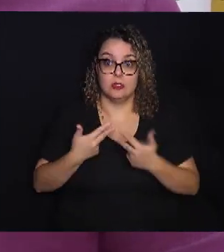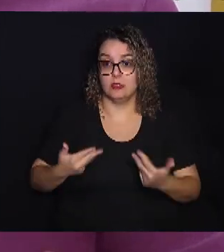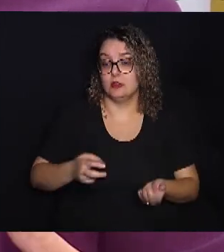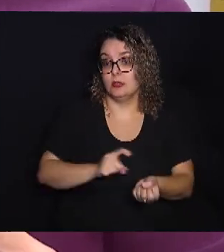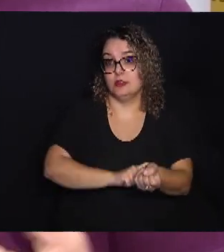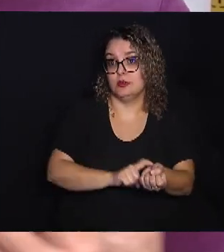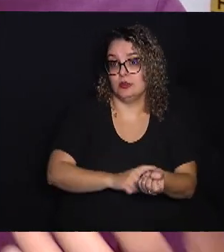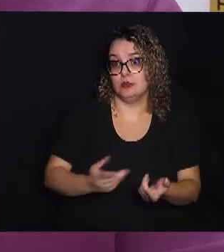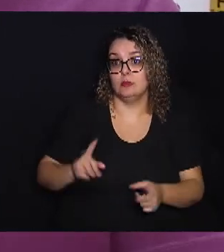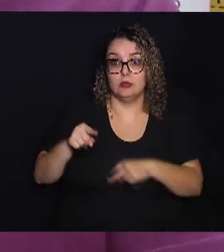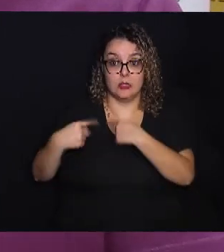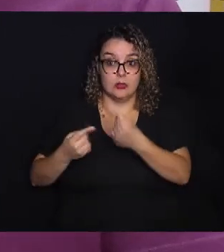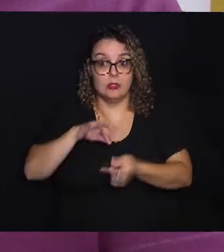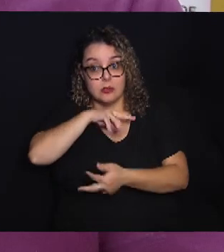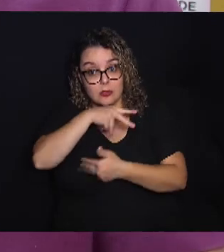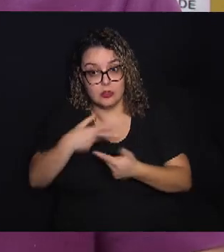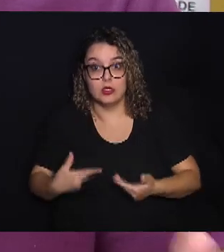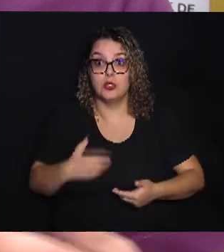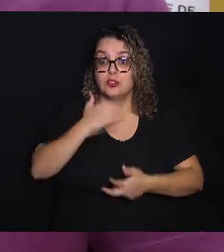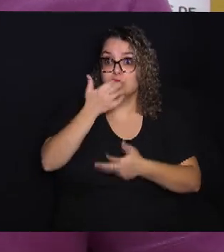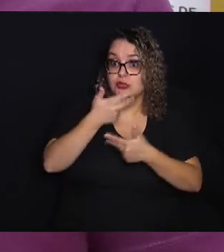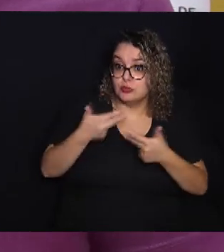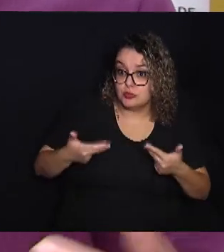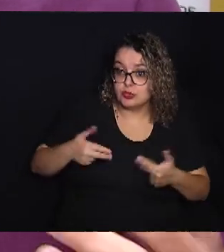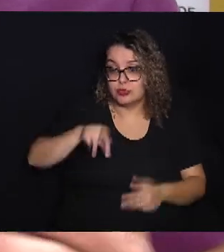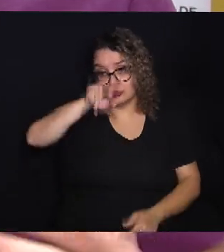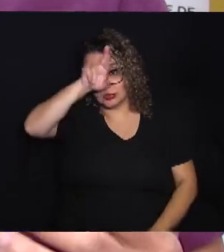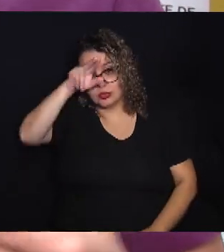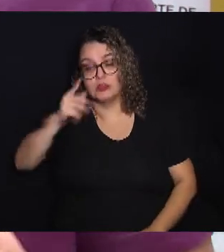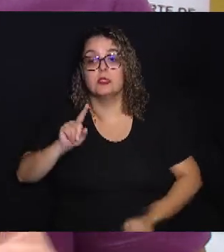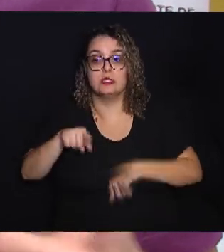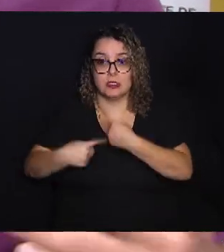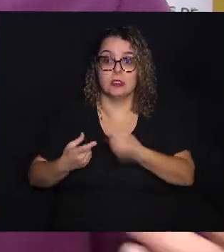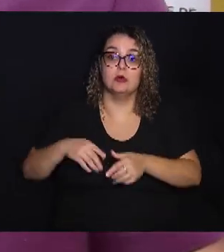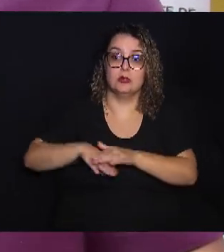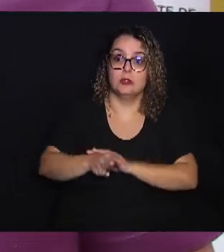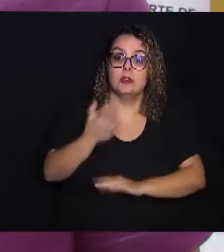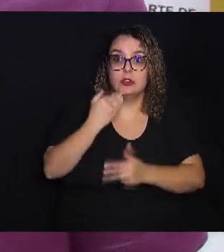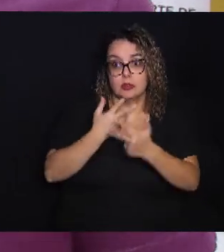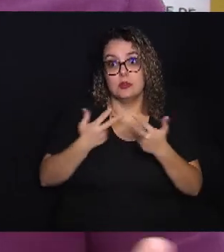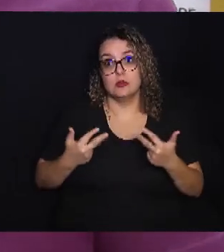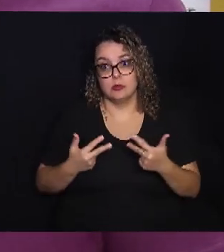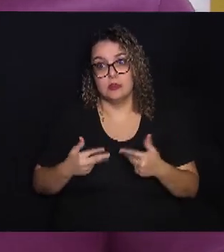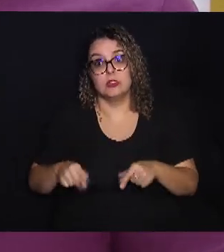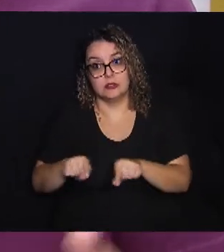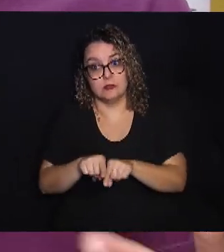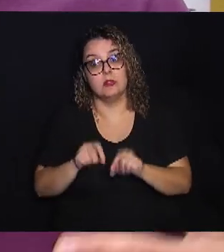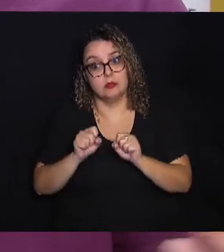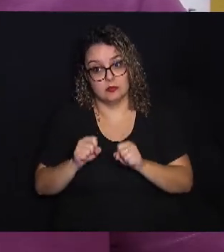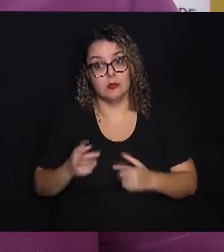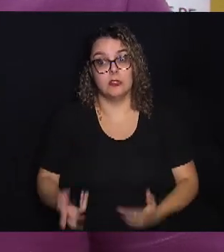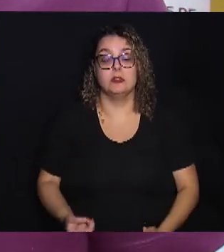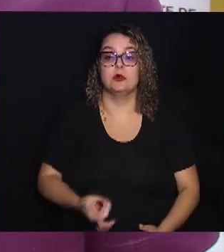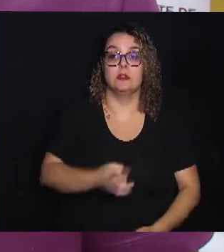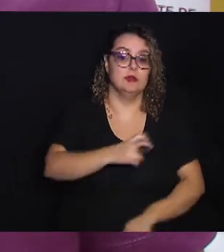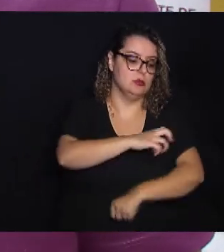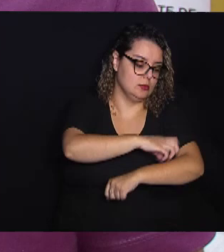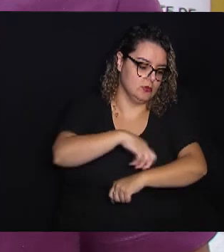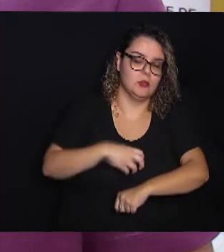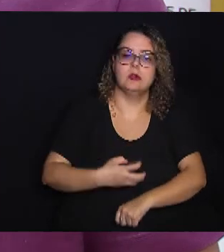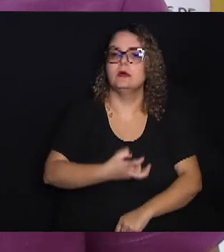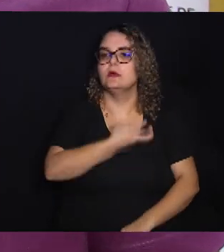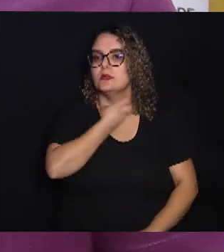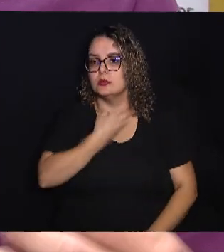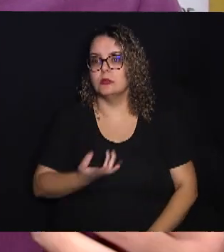ficam achando que é só o morcego que se alimenta de sangue, mas outros morcegos se alimentam de frutos, de insetos, que tem outros hábitos